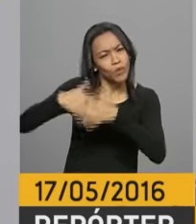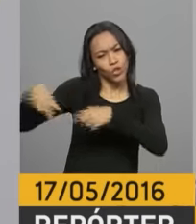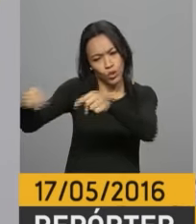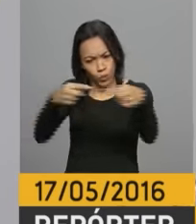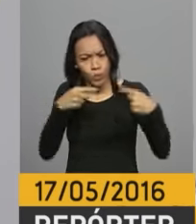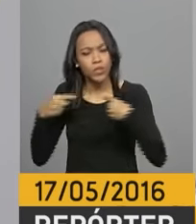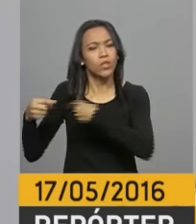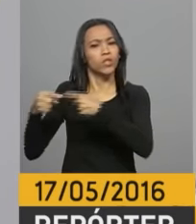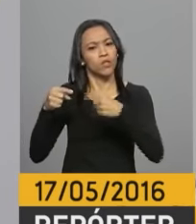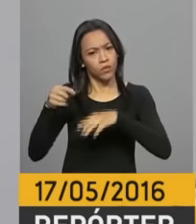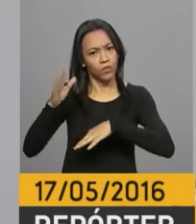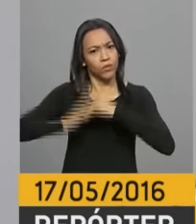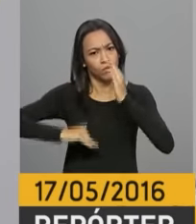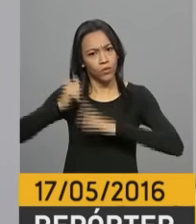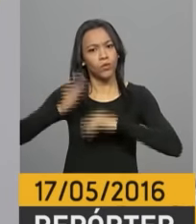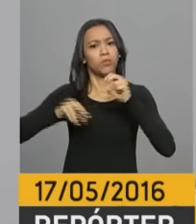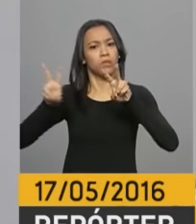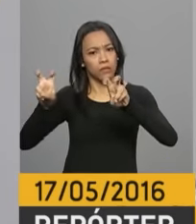e